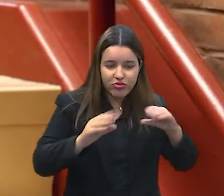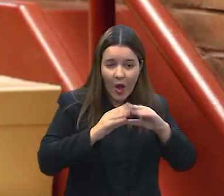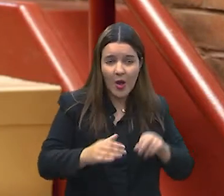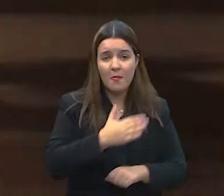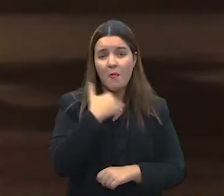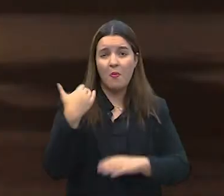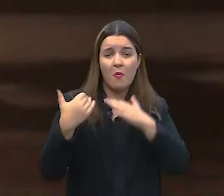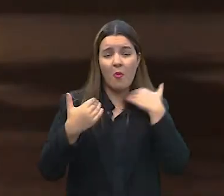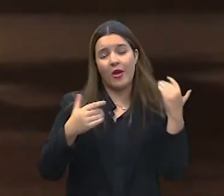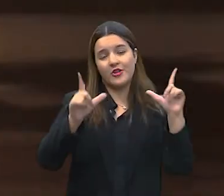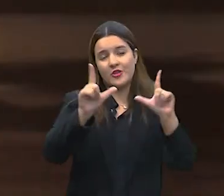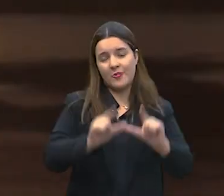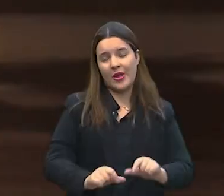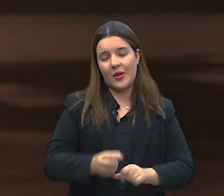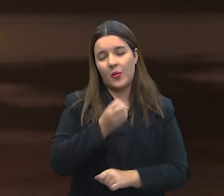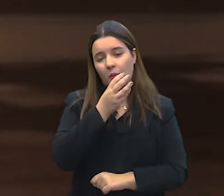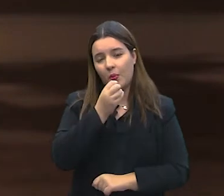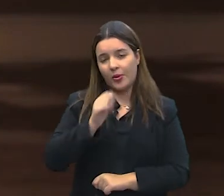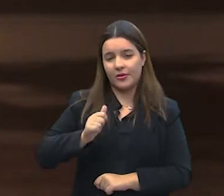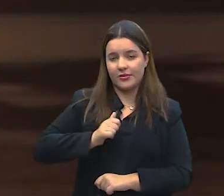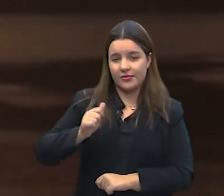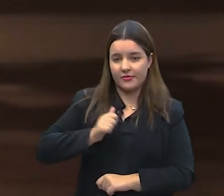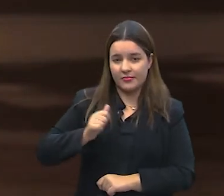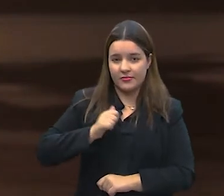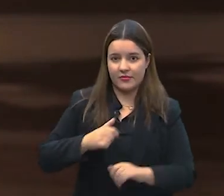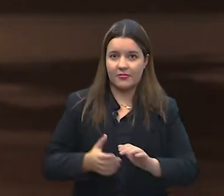vez menor. Para vocês terem uma ideia, a